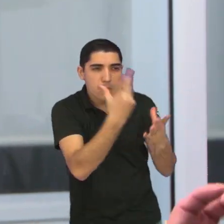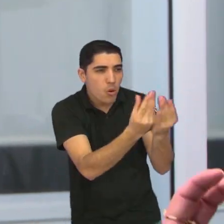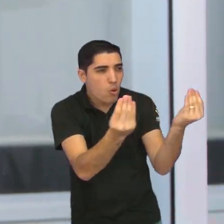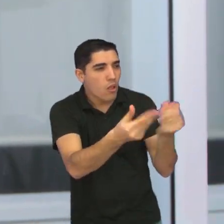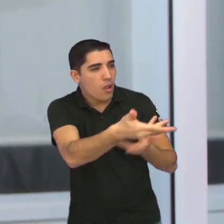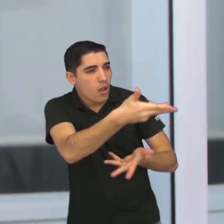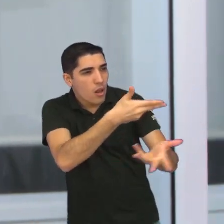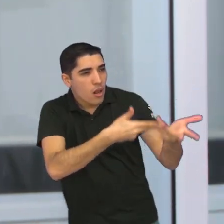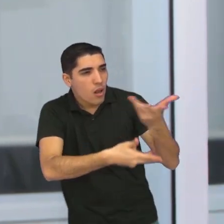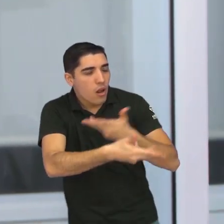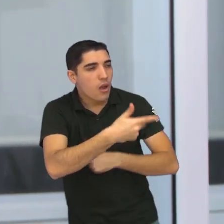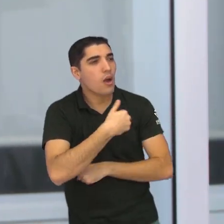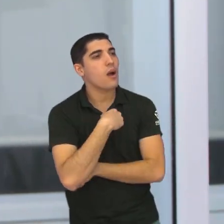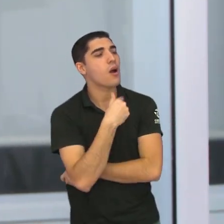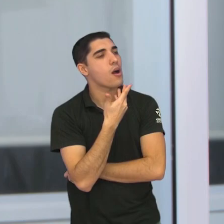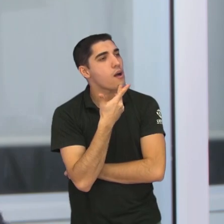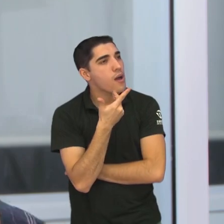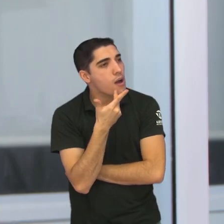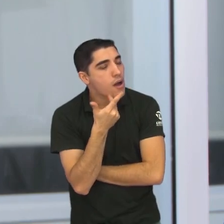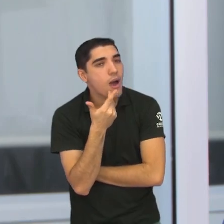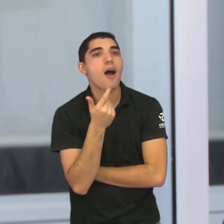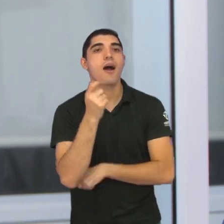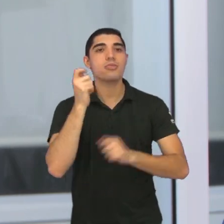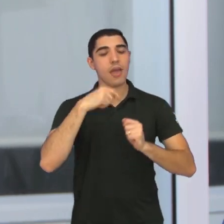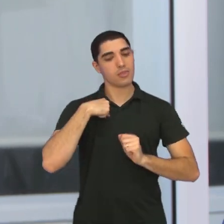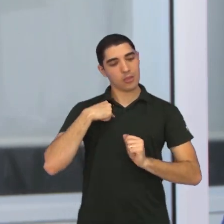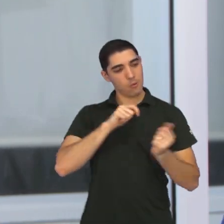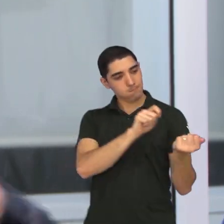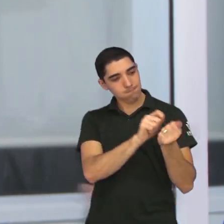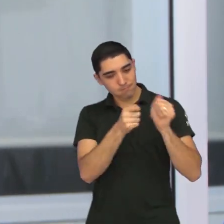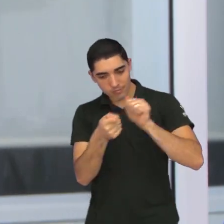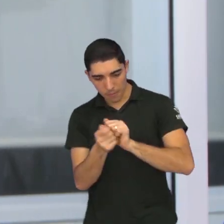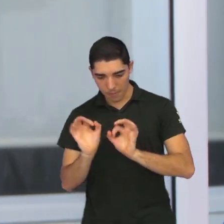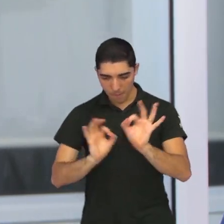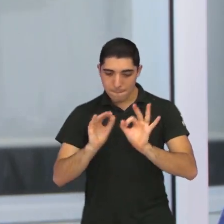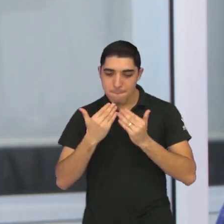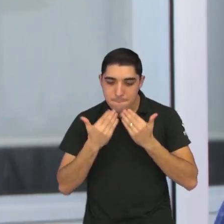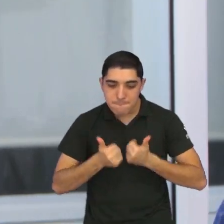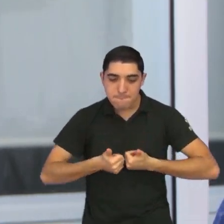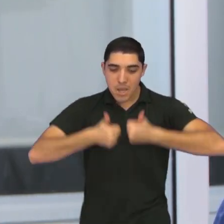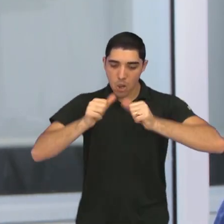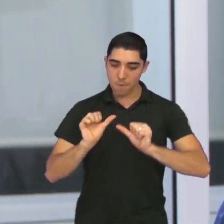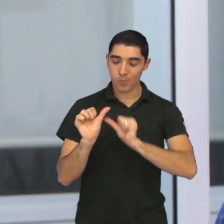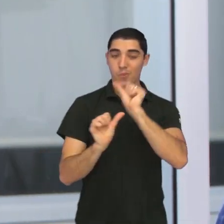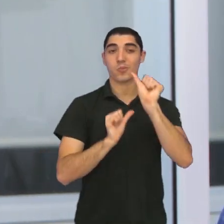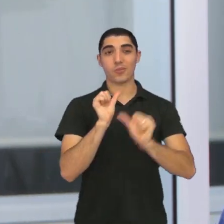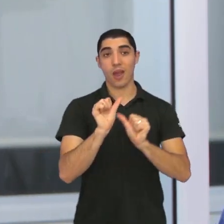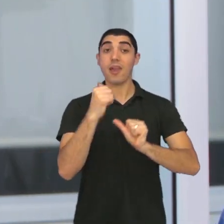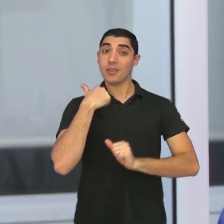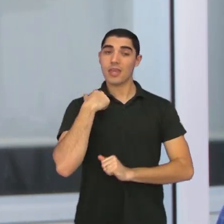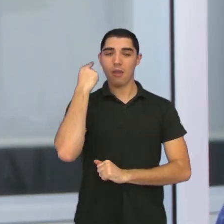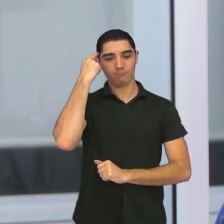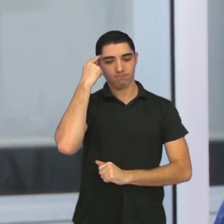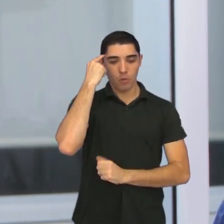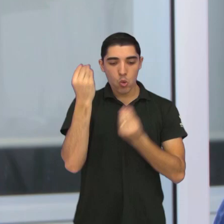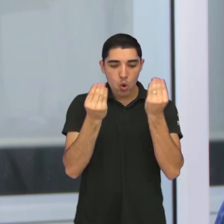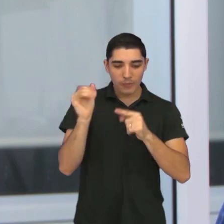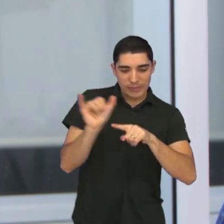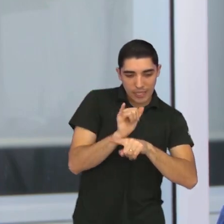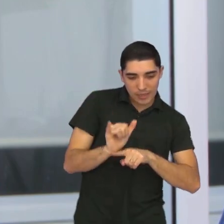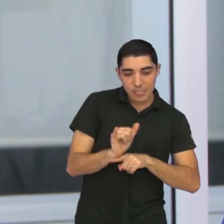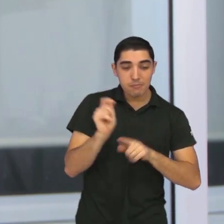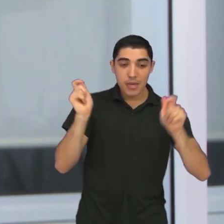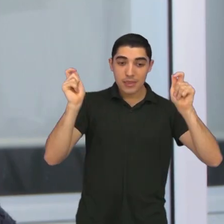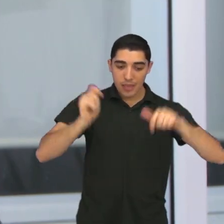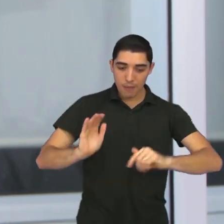pessoas, aquilo vai poder sair melhor, porque você tem mais opções e aí você vai escolhendo aquilo que pode ser, que vá